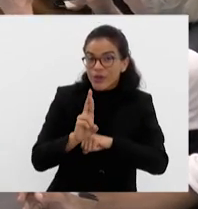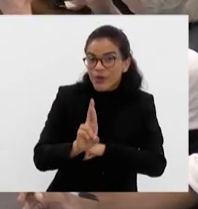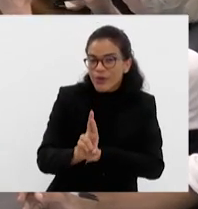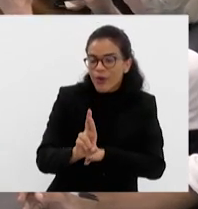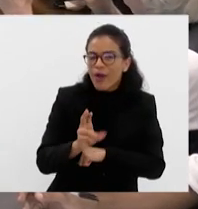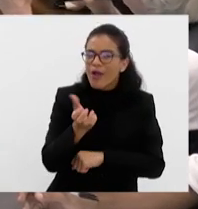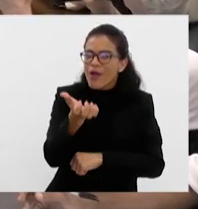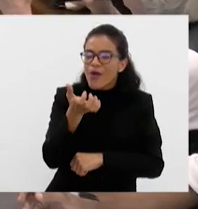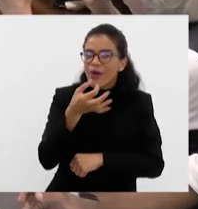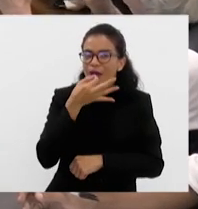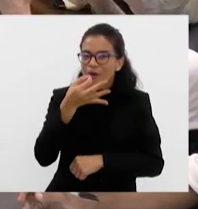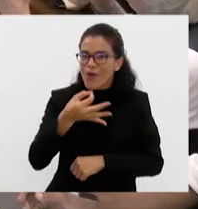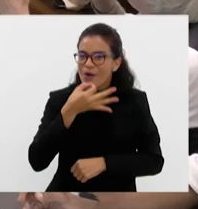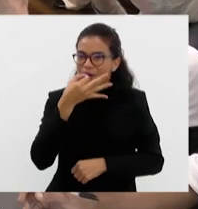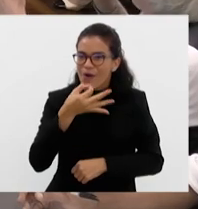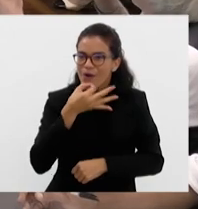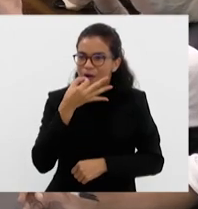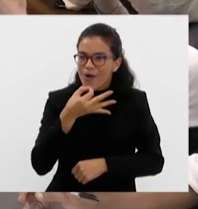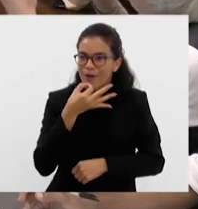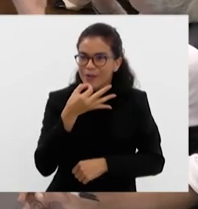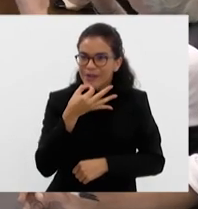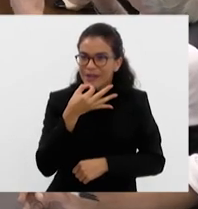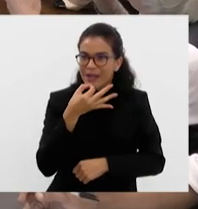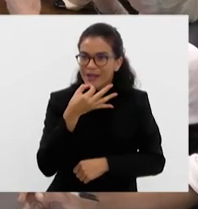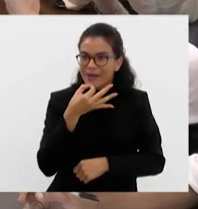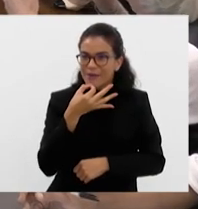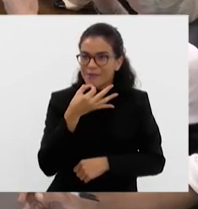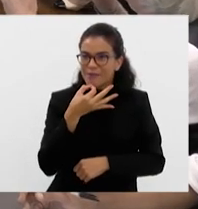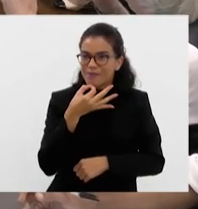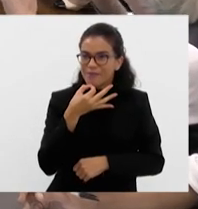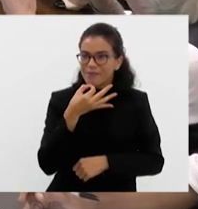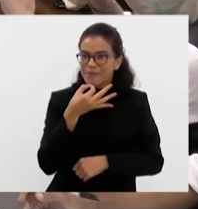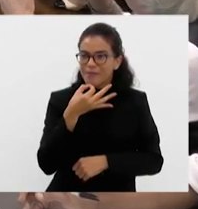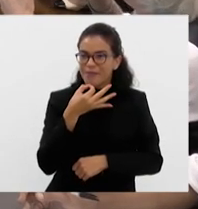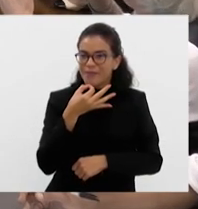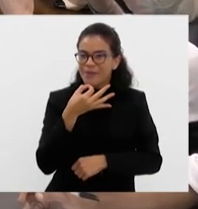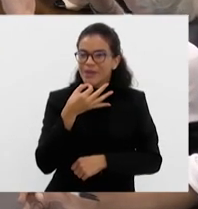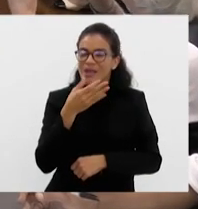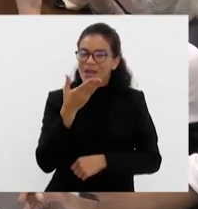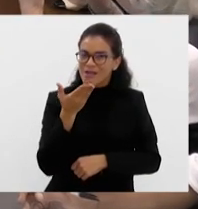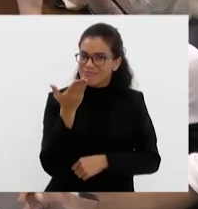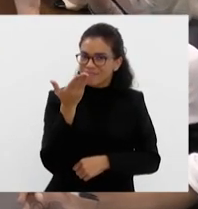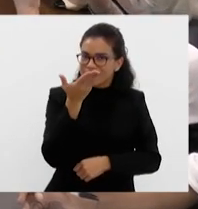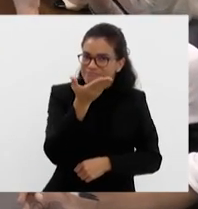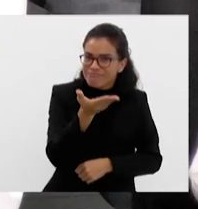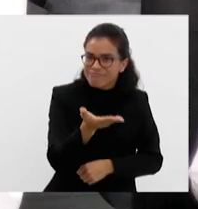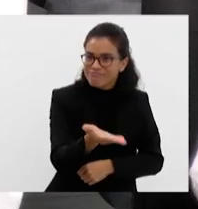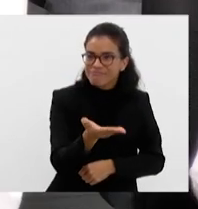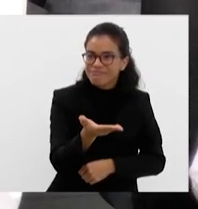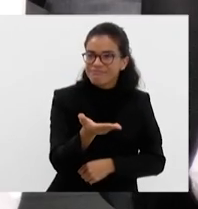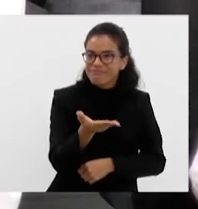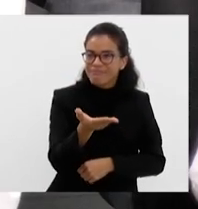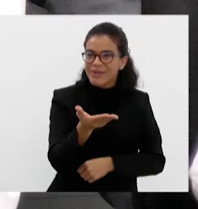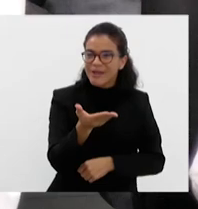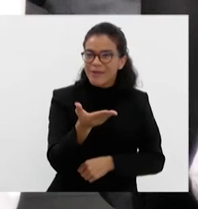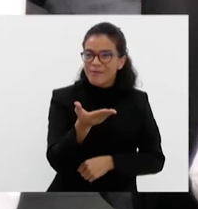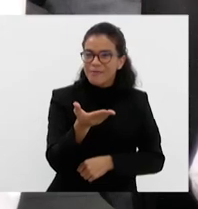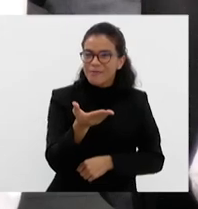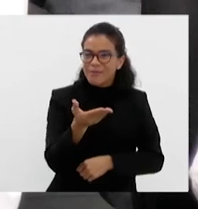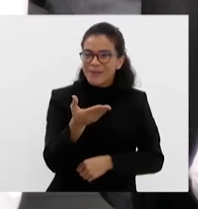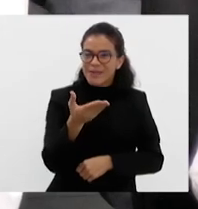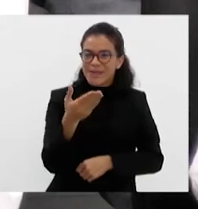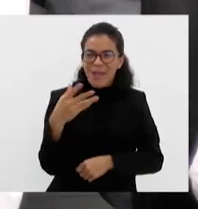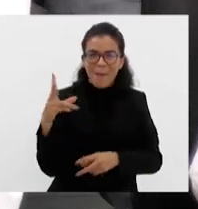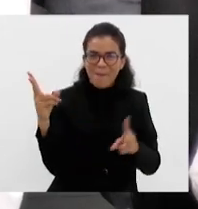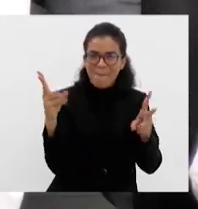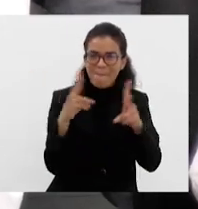queria fazer um comentário. Eu não vou poder nem na formatura dele. Tem uma decisão judicial que me impede de atender. Vossa Excelência tem sido objeto de uma pessoa pancadaria. Não grata,